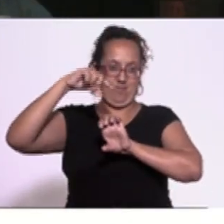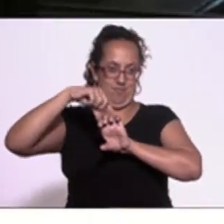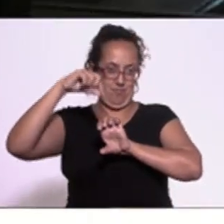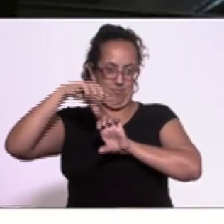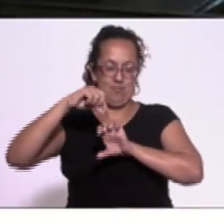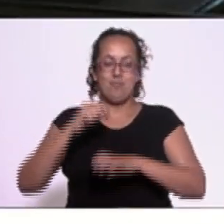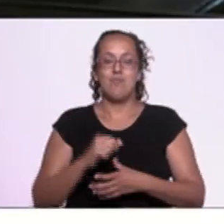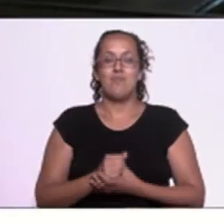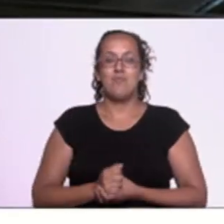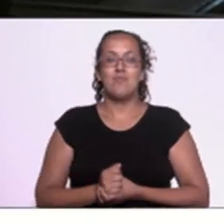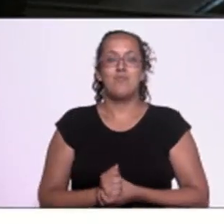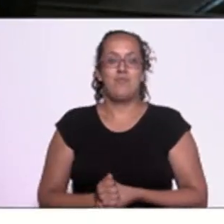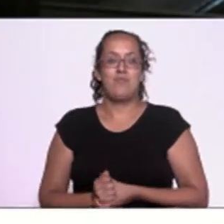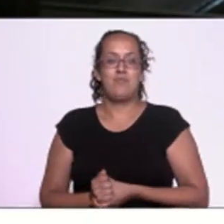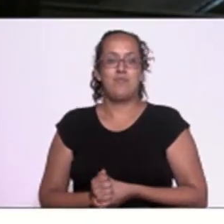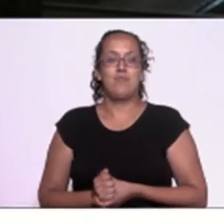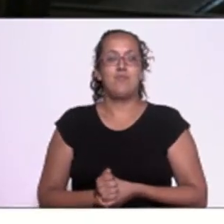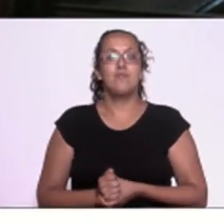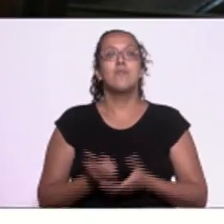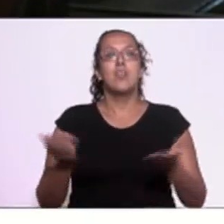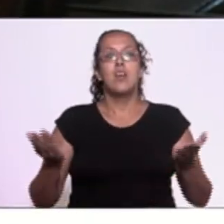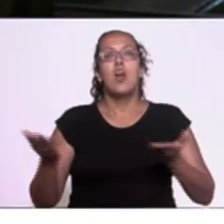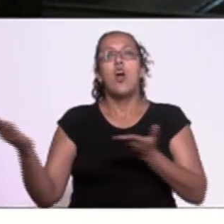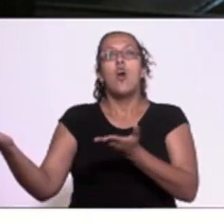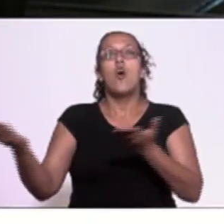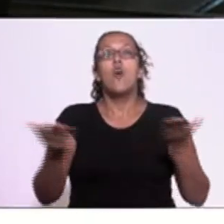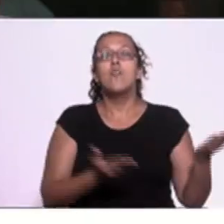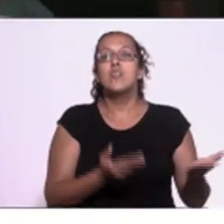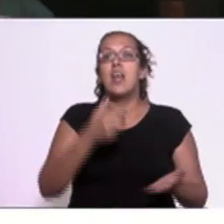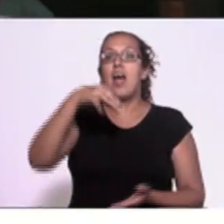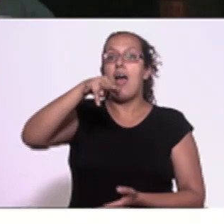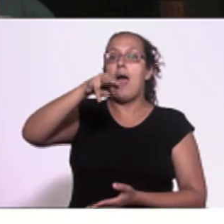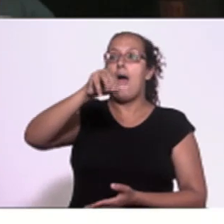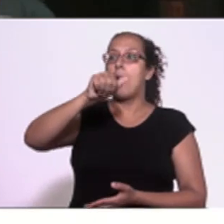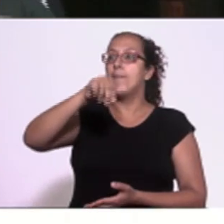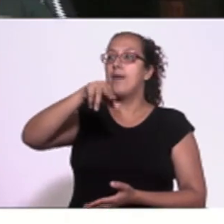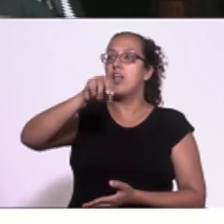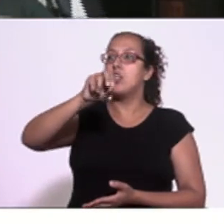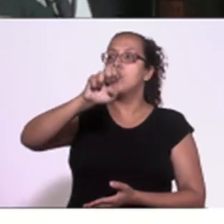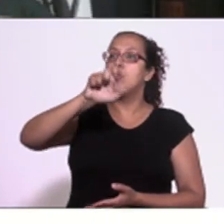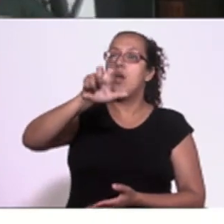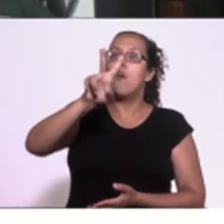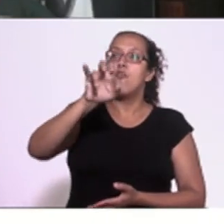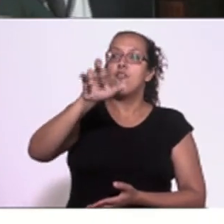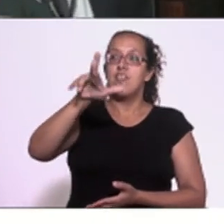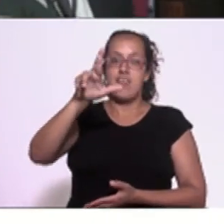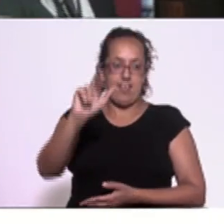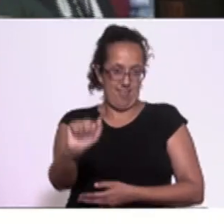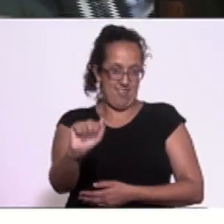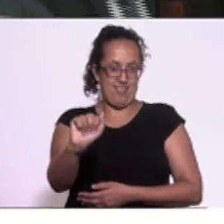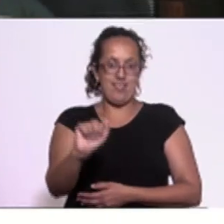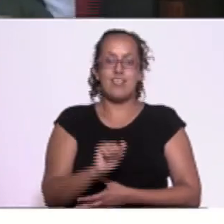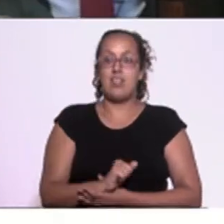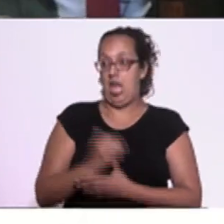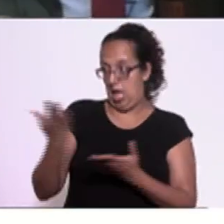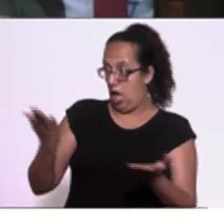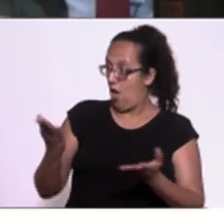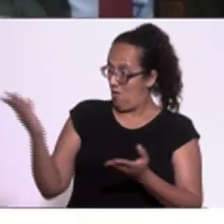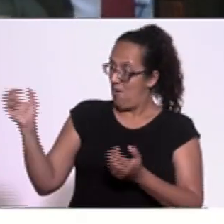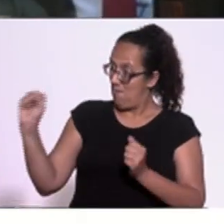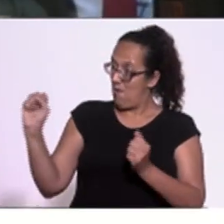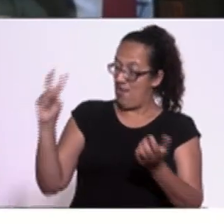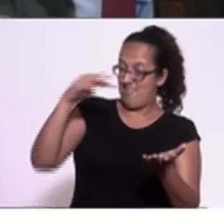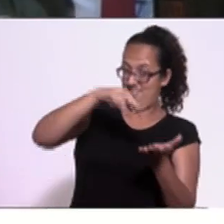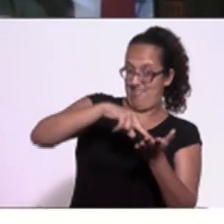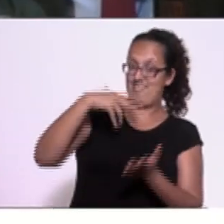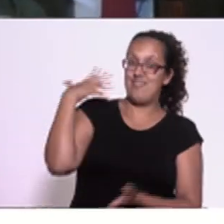Queria convidar o Dr. Manuel Vieira, superintendente do IPHAN, para fazer o uso